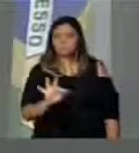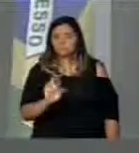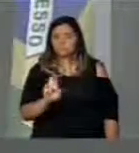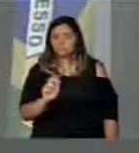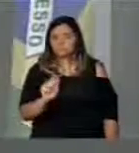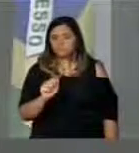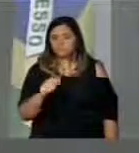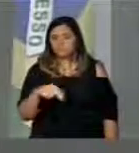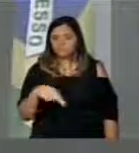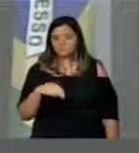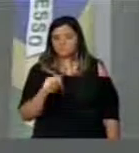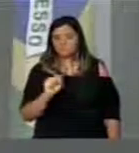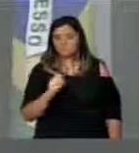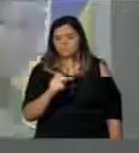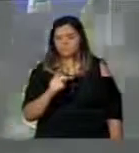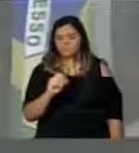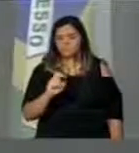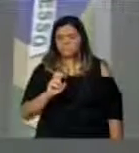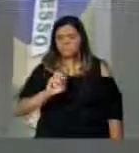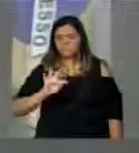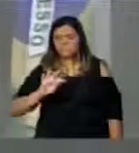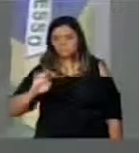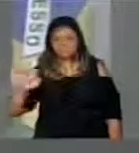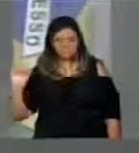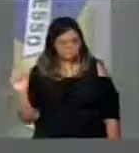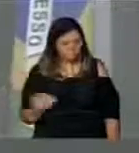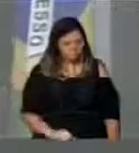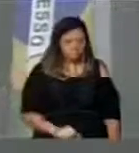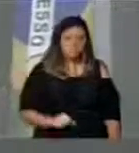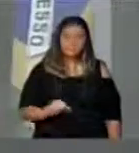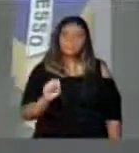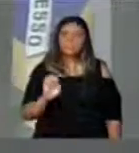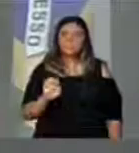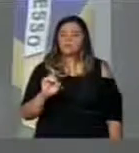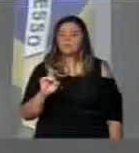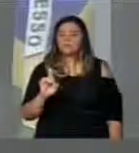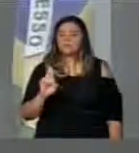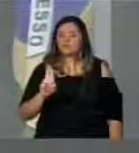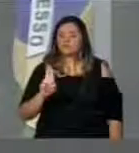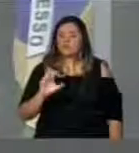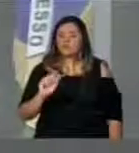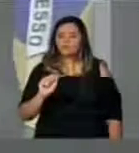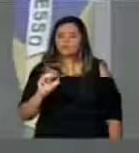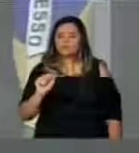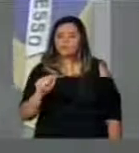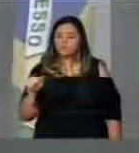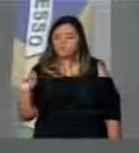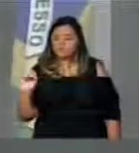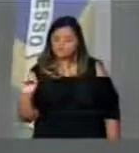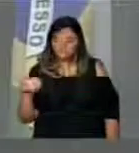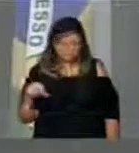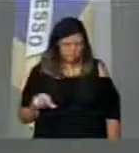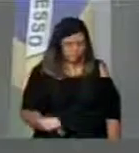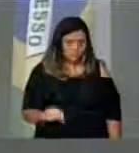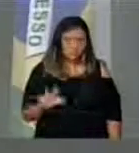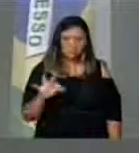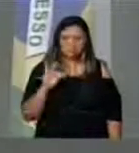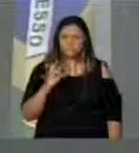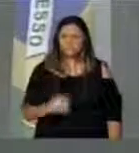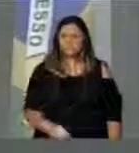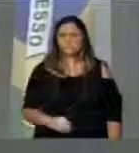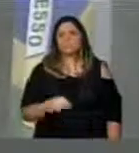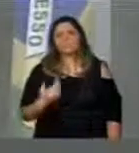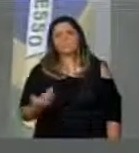onde o poder público tem a obrigação de corresponder àquilo que nós pagamos em impostos exatamente com uma boa prestação